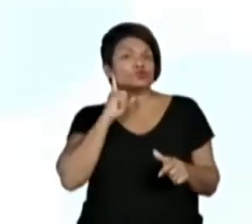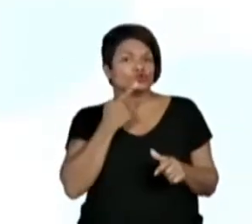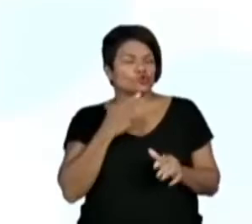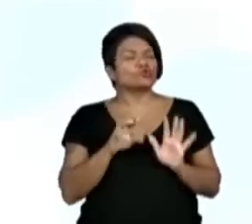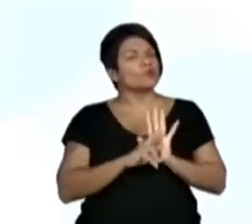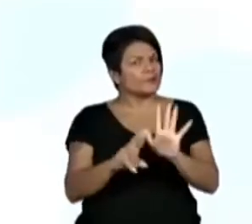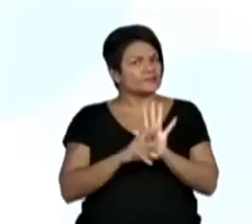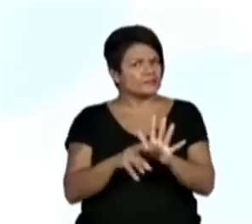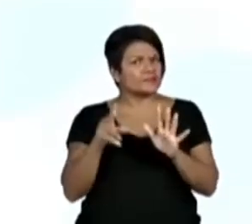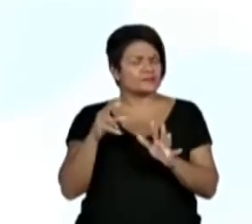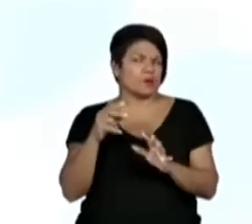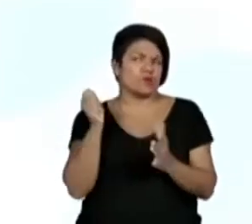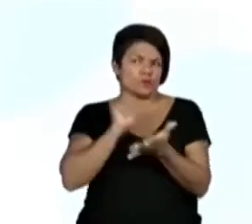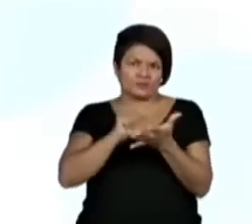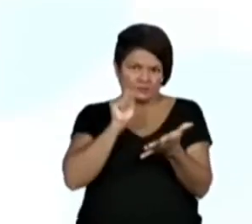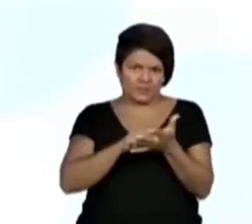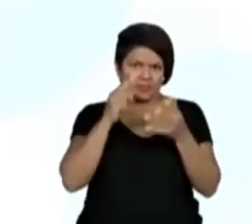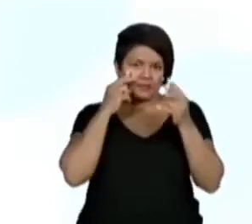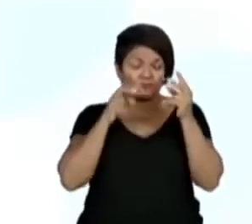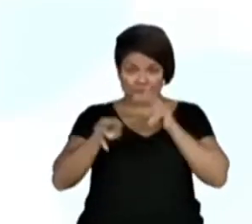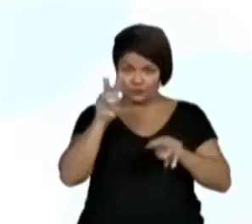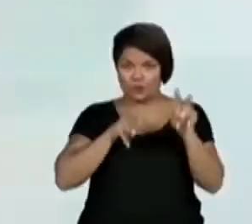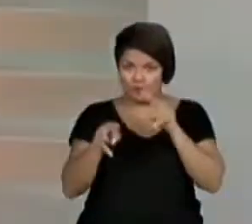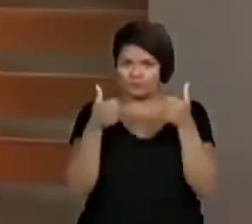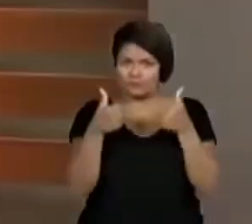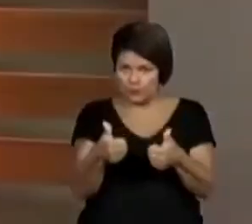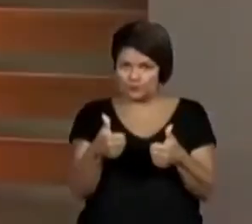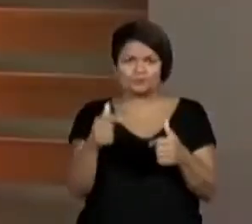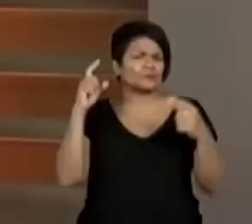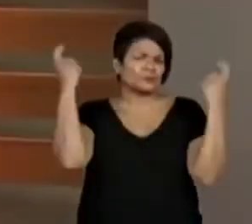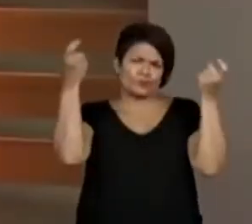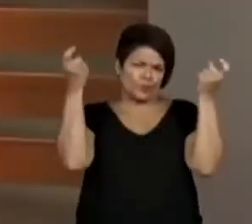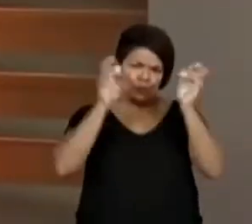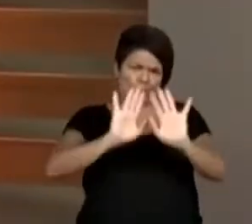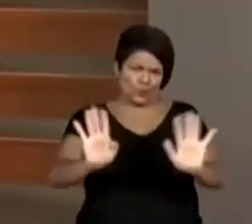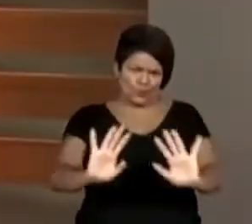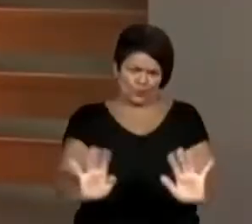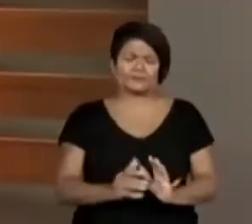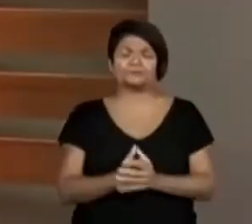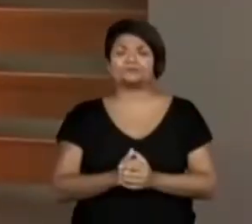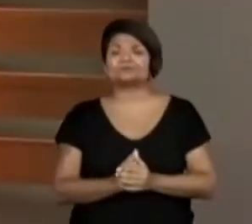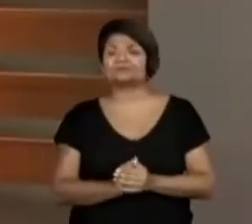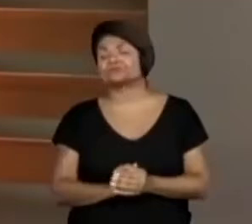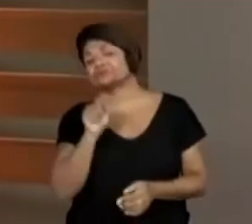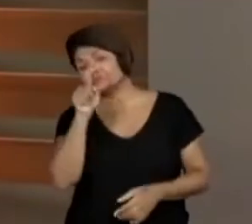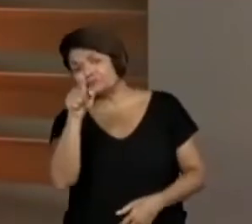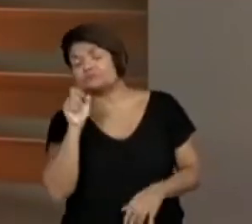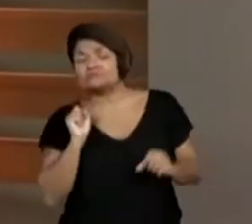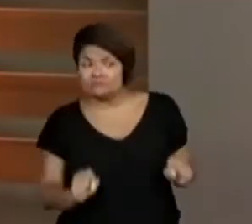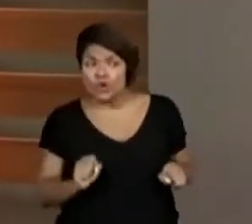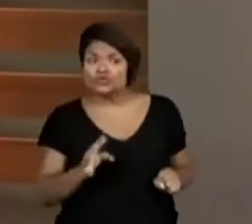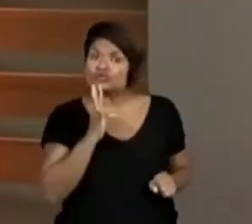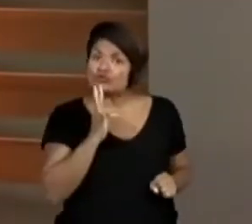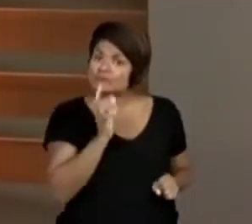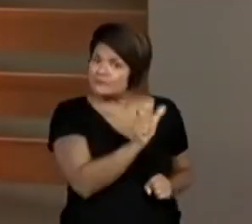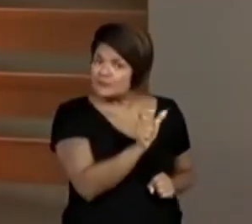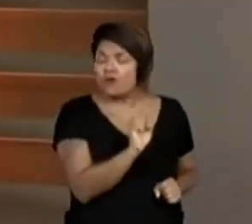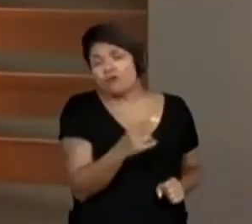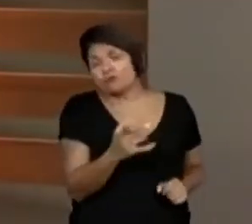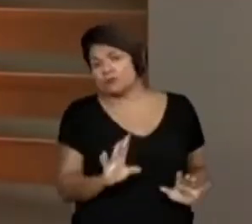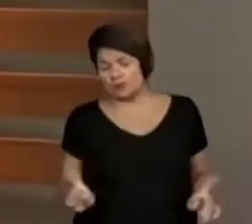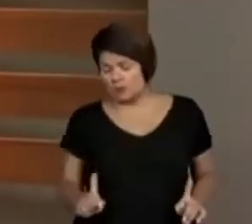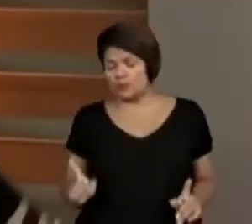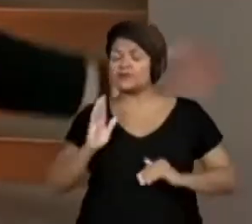vai pensar nelas e escrevendo. Então, criança, não se preocupa com isso que vocês estão ouvindo. Pode conhecer, mas a gente vai fazer